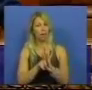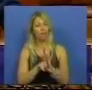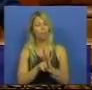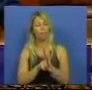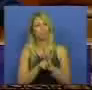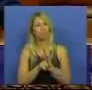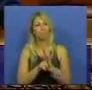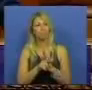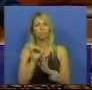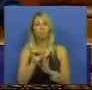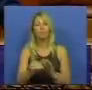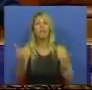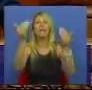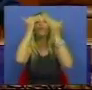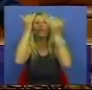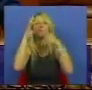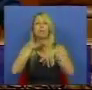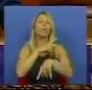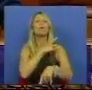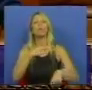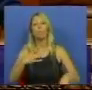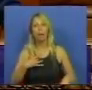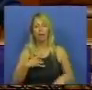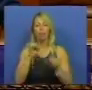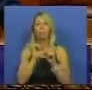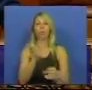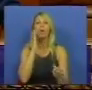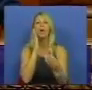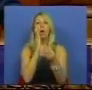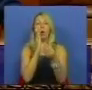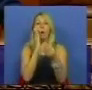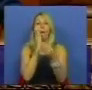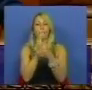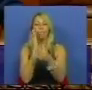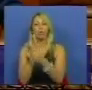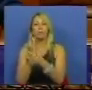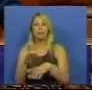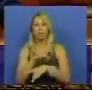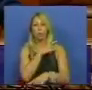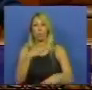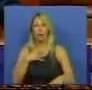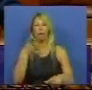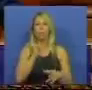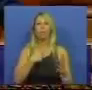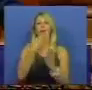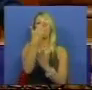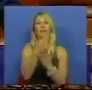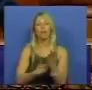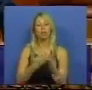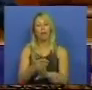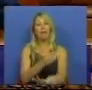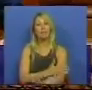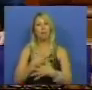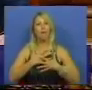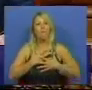sobre a informação clínica, sobre o processo clínico, sobre as declarações antecipadas de vontade